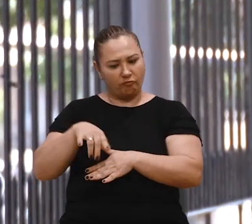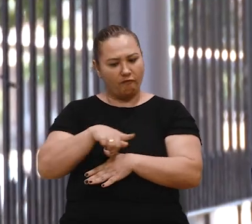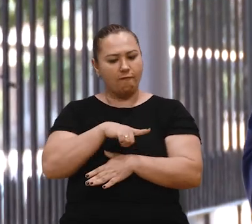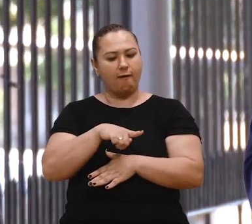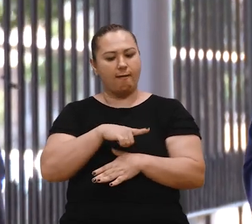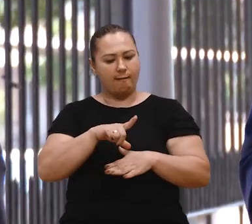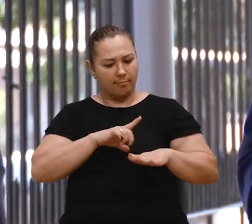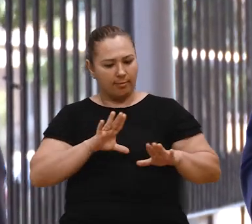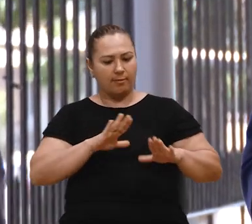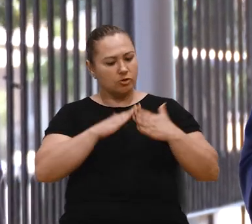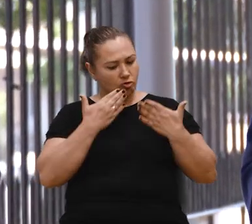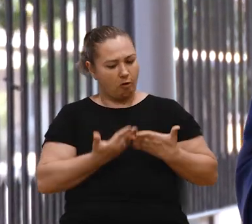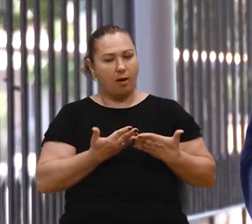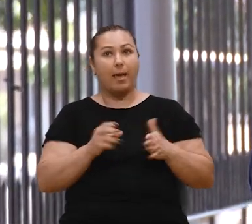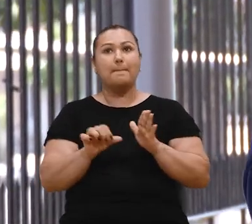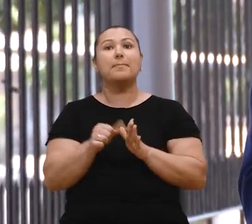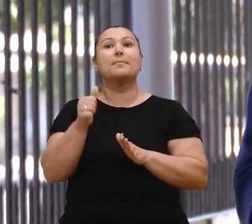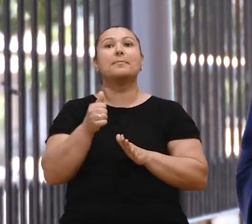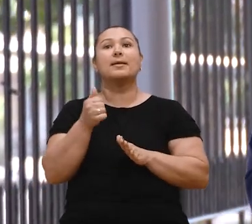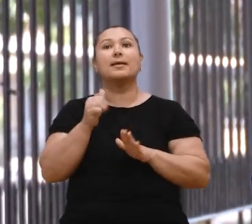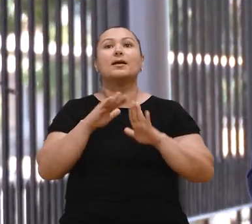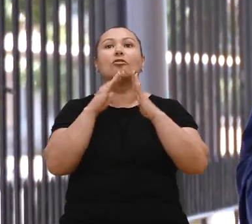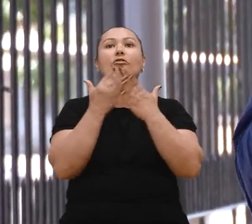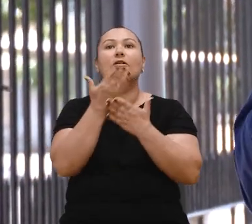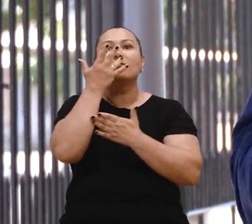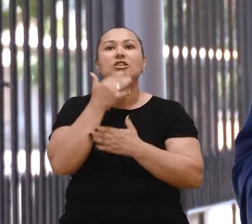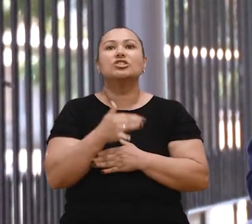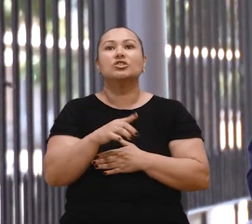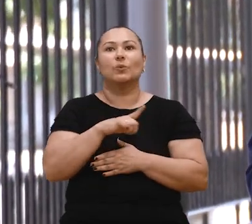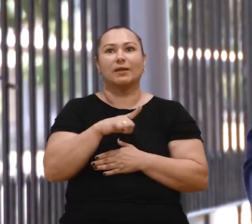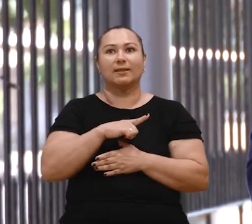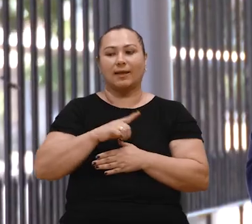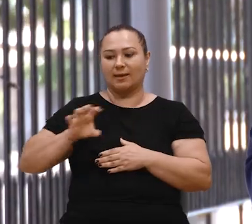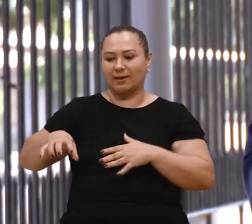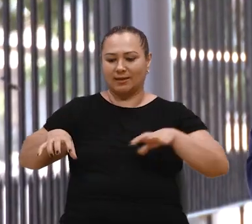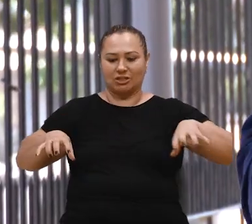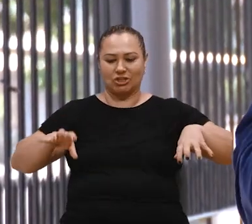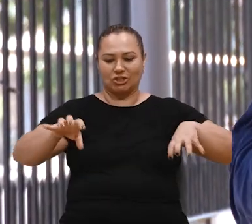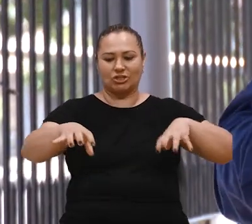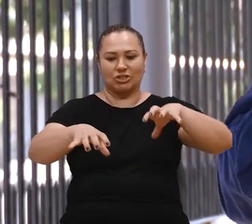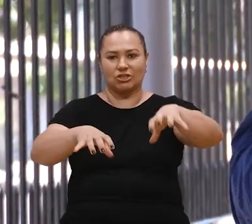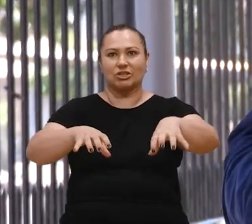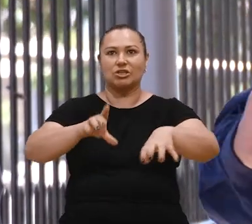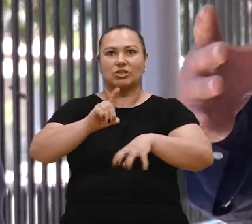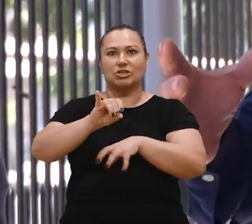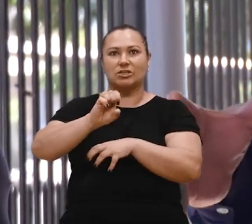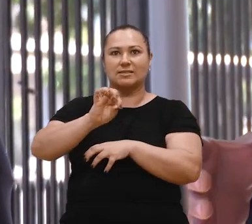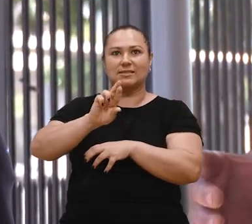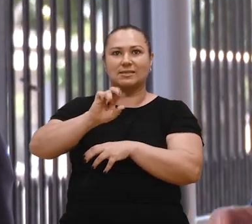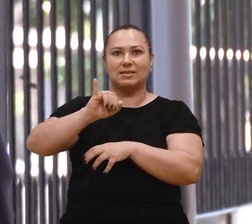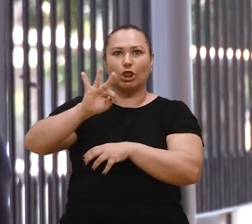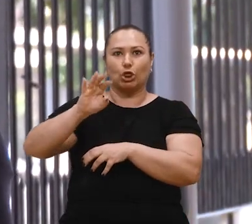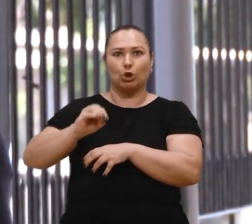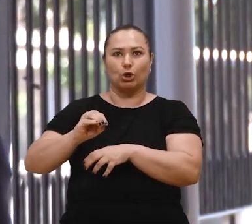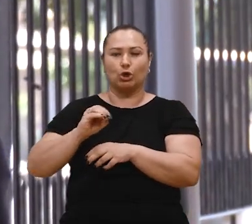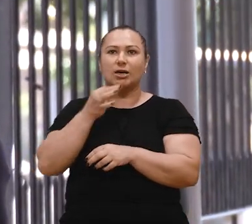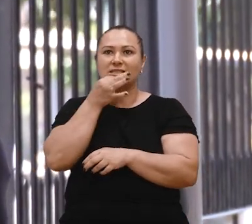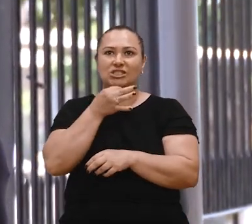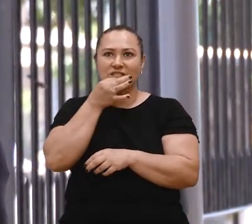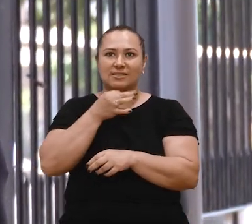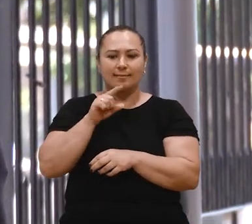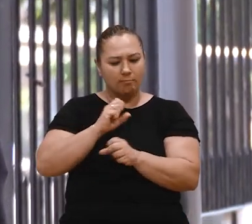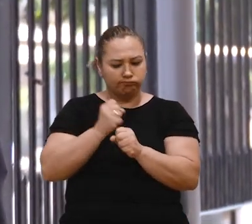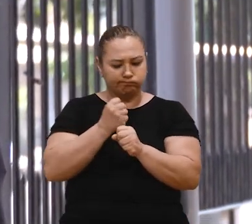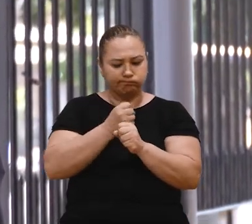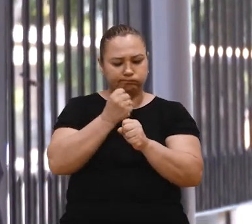traria e trouxe a escolinha infantil Nona Égida para Fazenda Souza. É a primeira escola infantil existente nos distritos de Caxias do Sul, né? Aqui